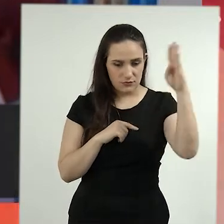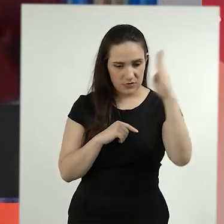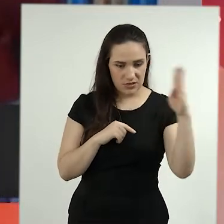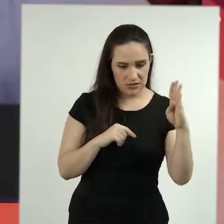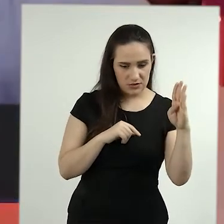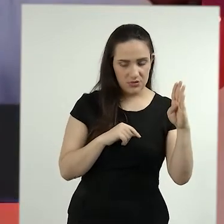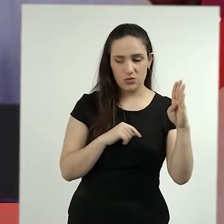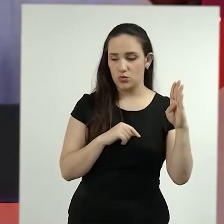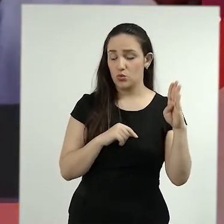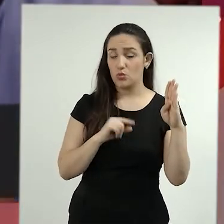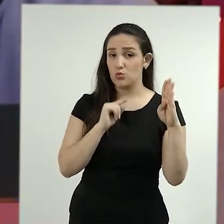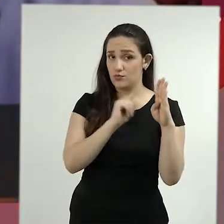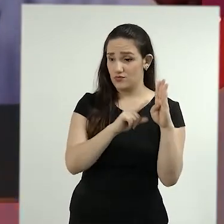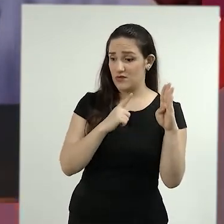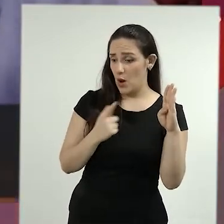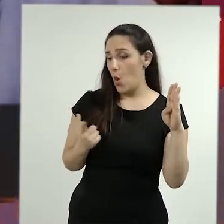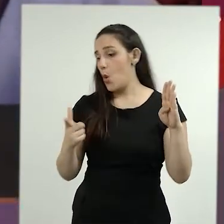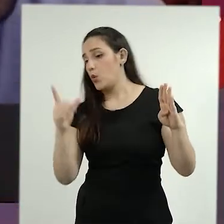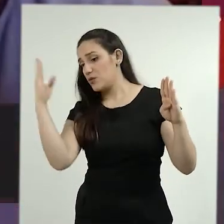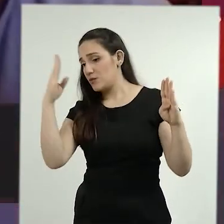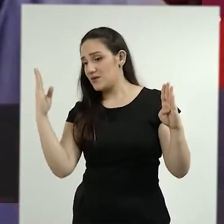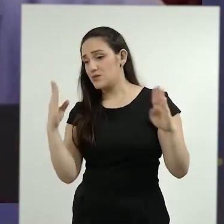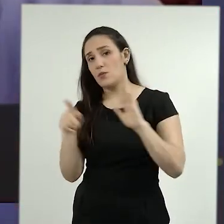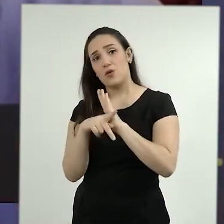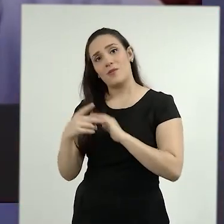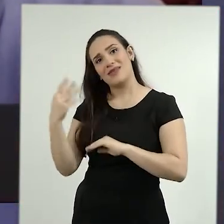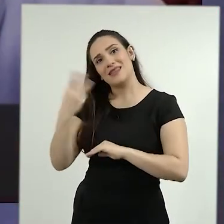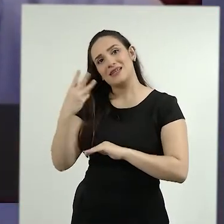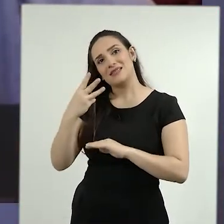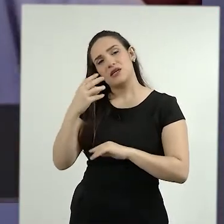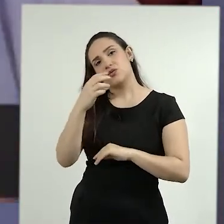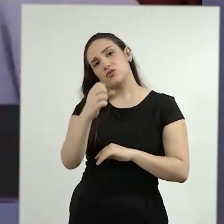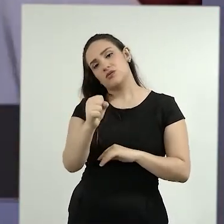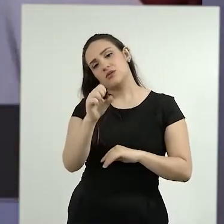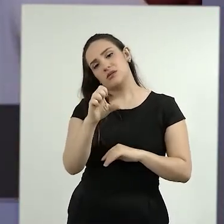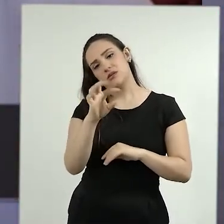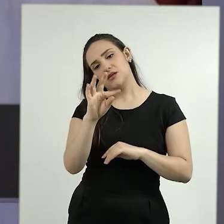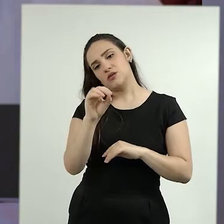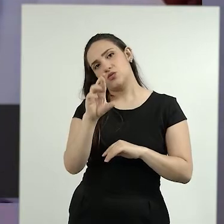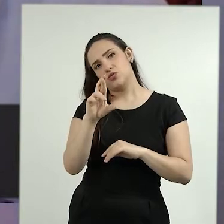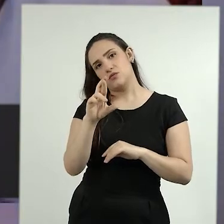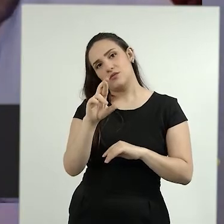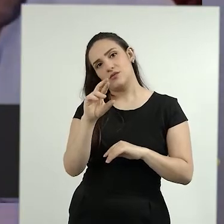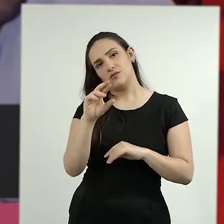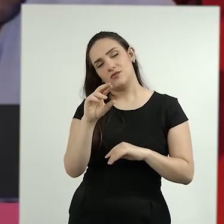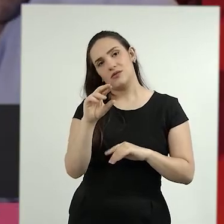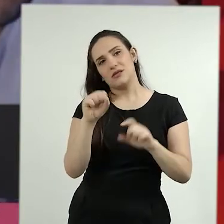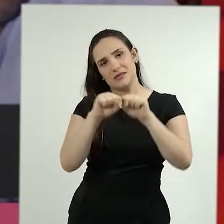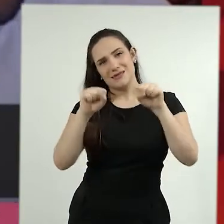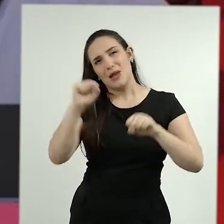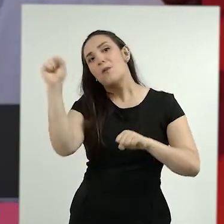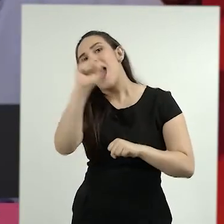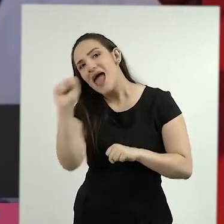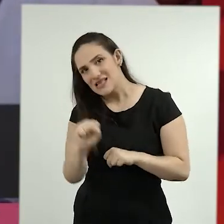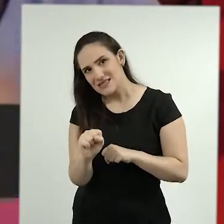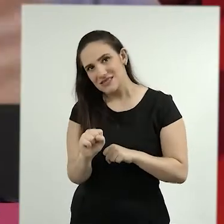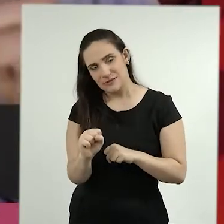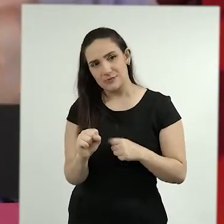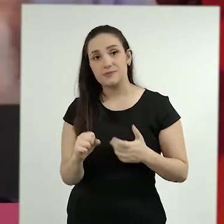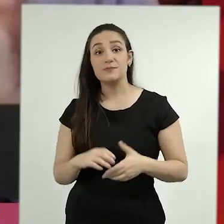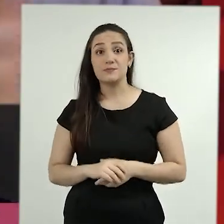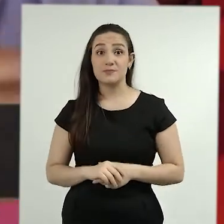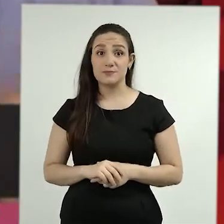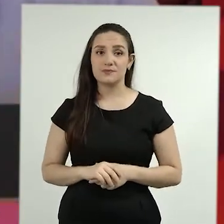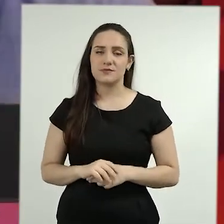sempre existiu, e como você falou, por um lado, é um braço, tem sido usado como um braço